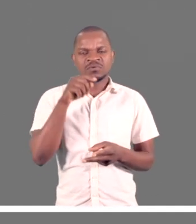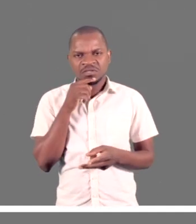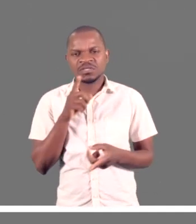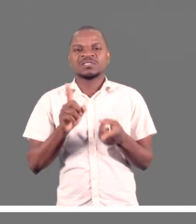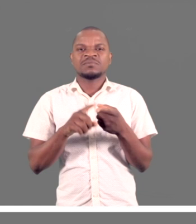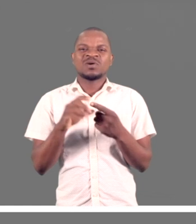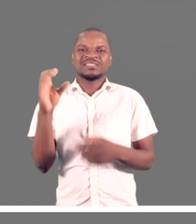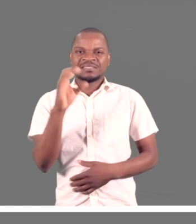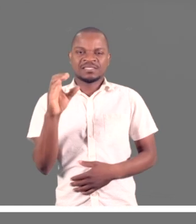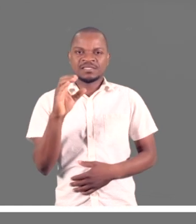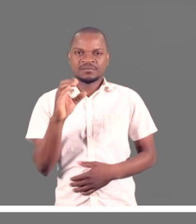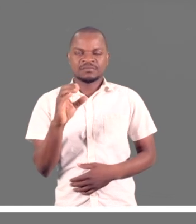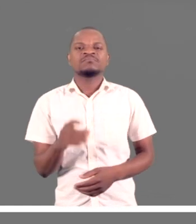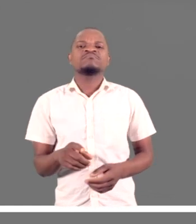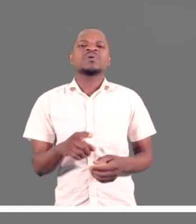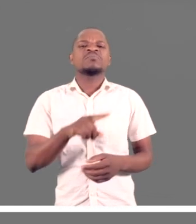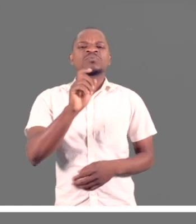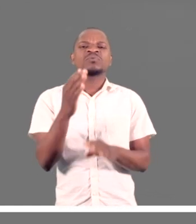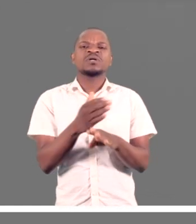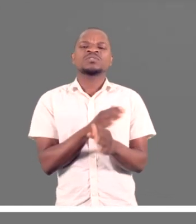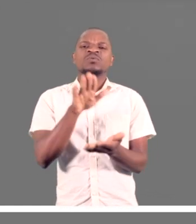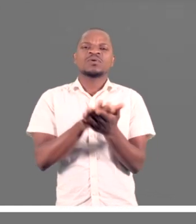Matemática, português, visual.